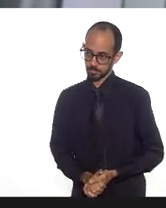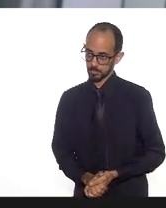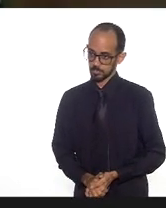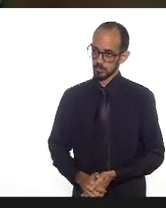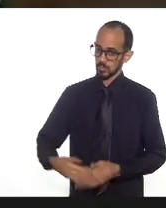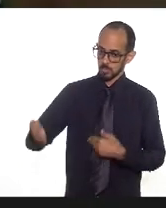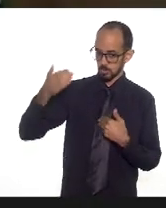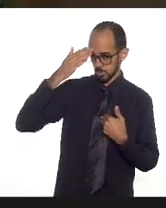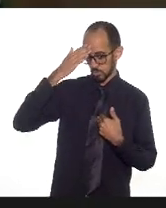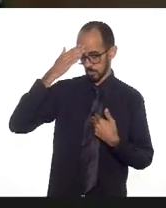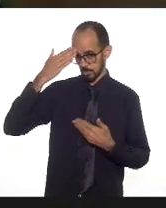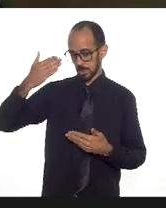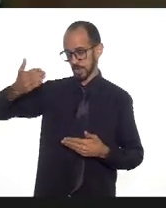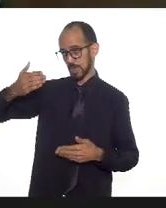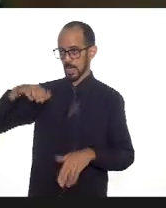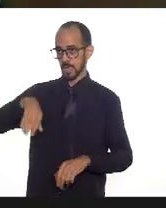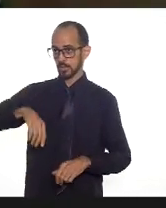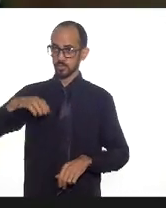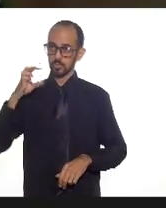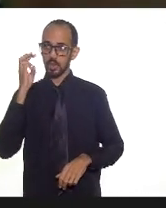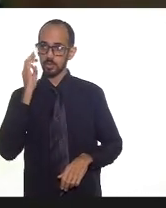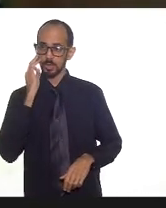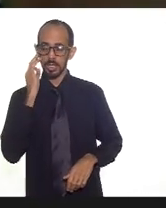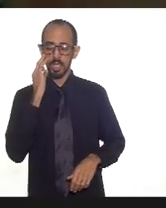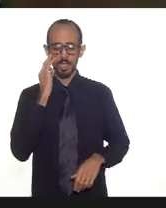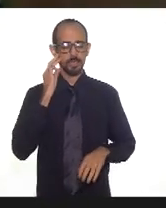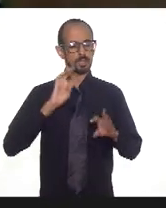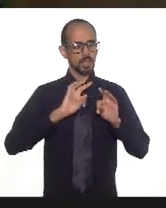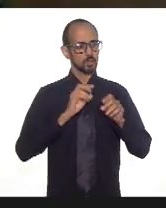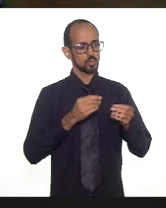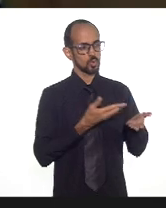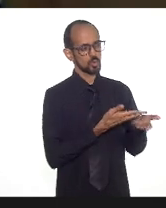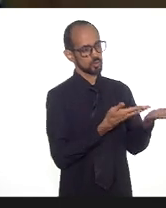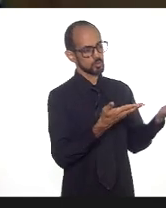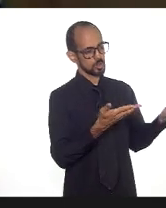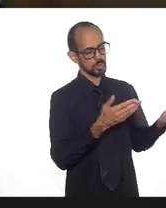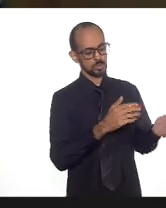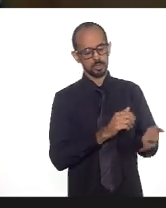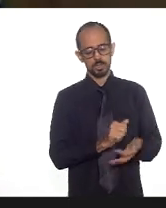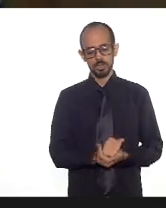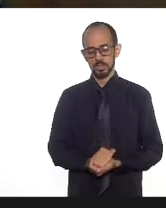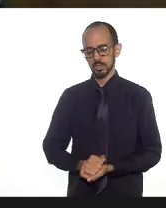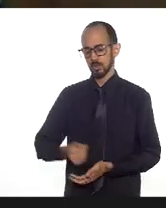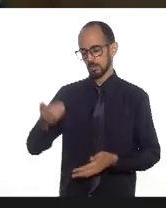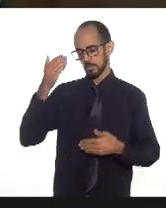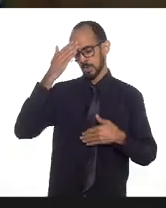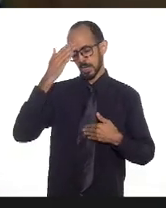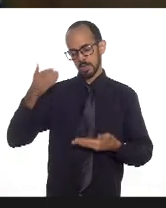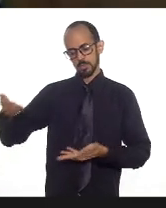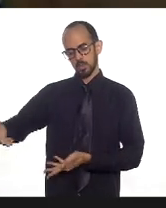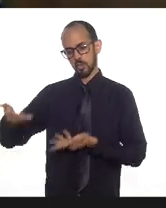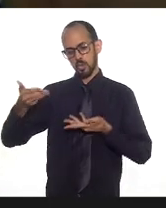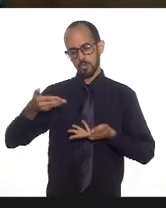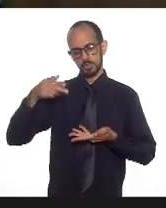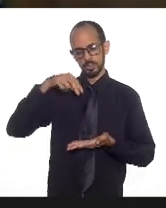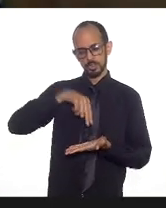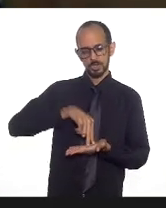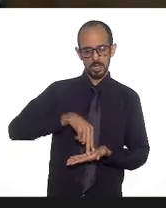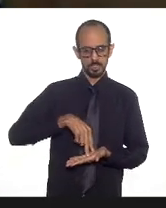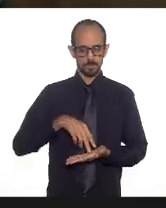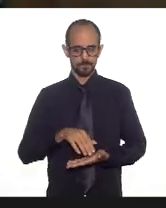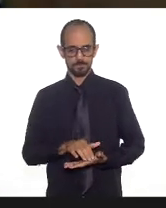Muito obrigada. Obrigada, Valbeck. Obrigada a todas e todos. Obrigada pelo convite, pela oportunidade de estar aqui.